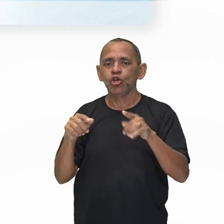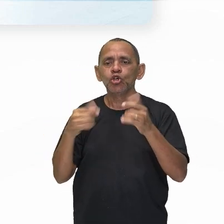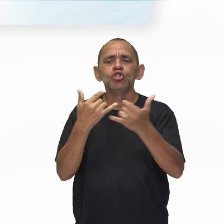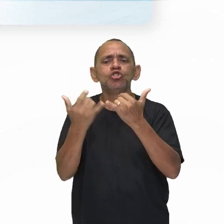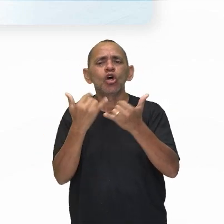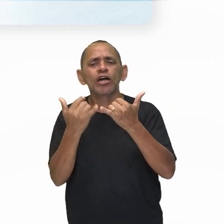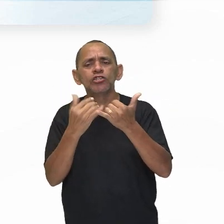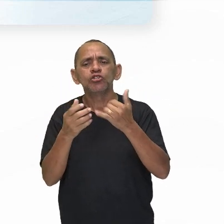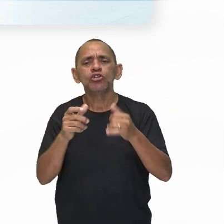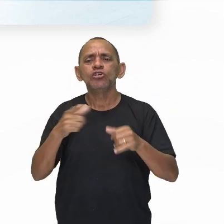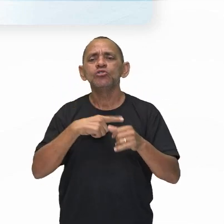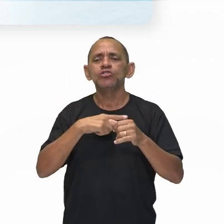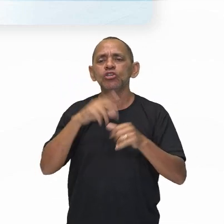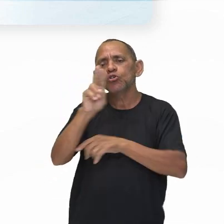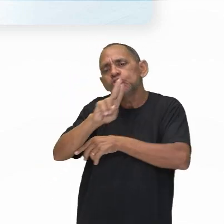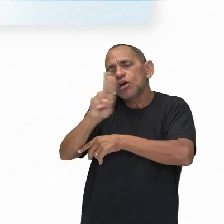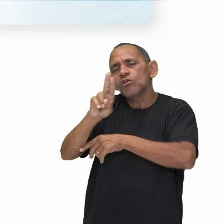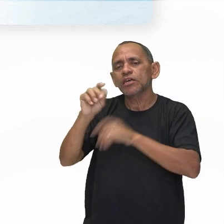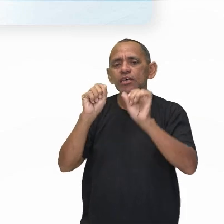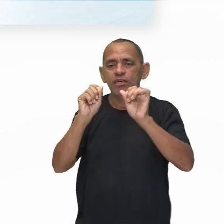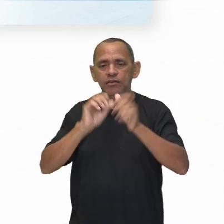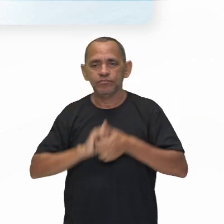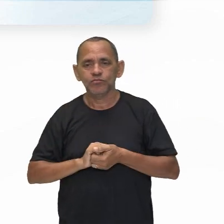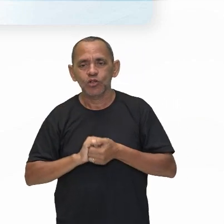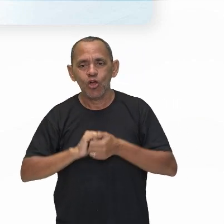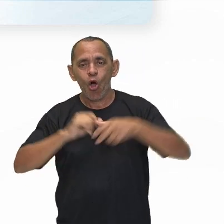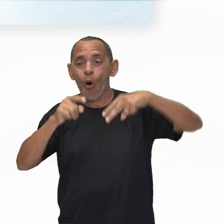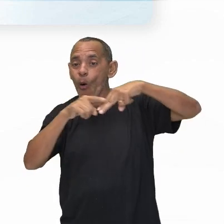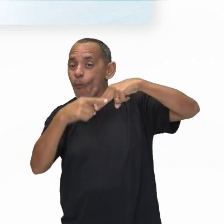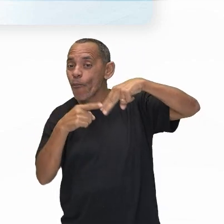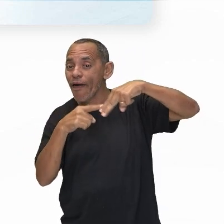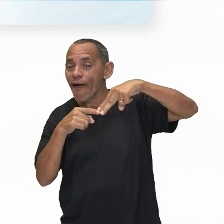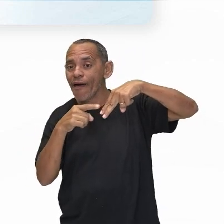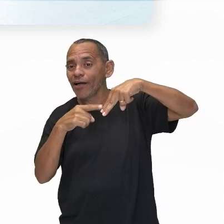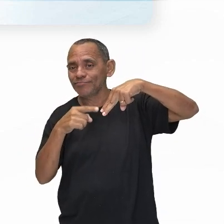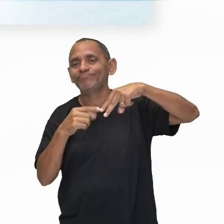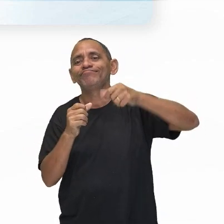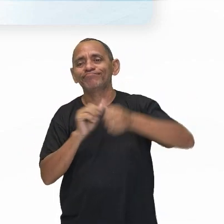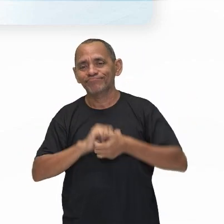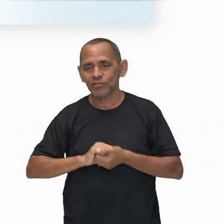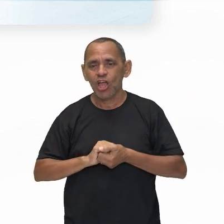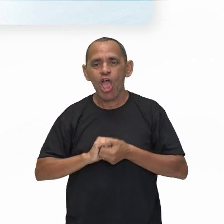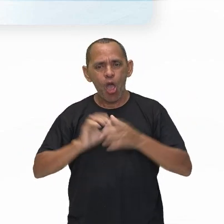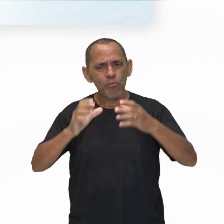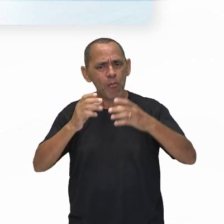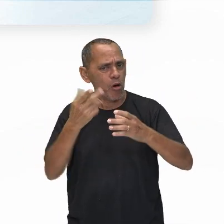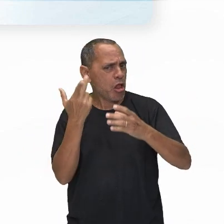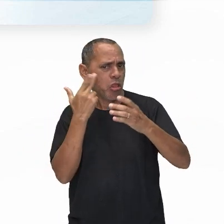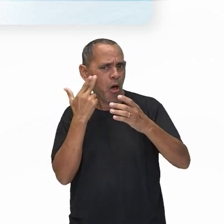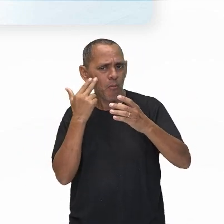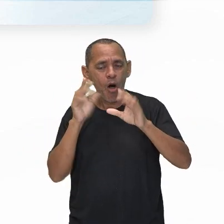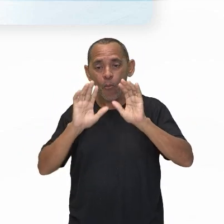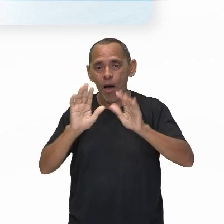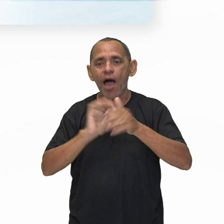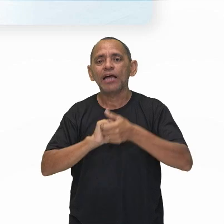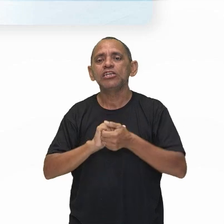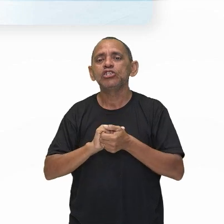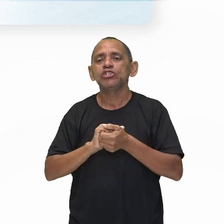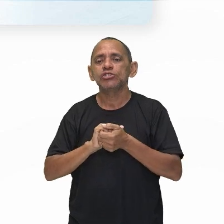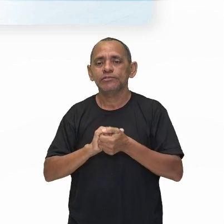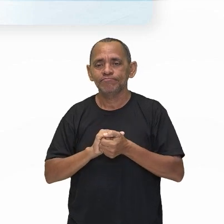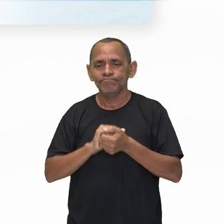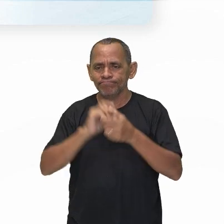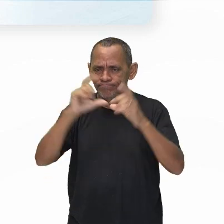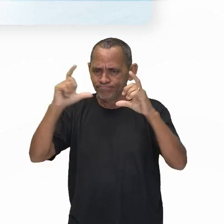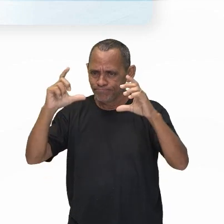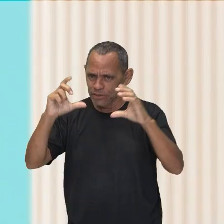usar os pés para chutar a bola. É uma bola de futebol mesmo, normal, né? Tipo de mini futebol, uma bola